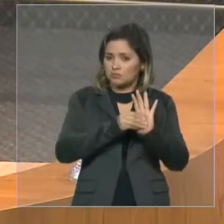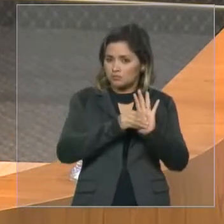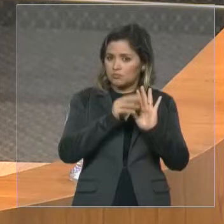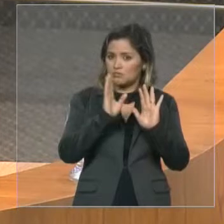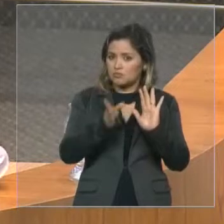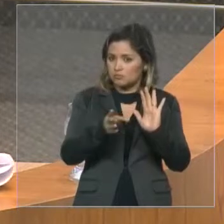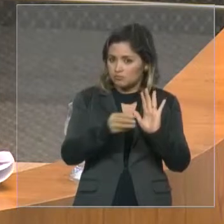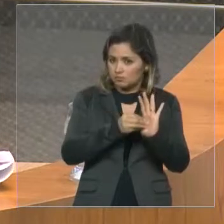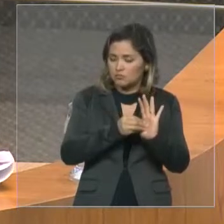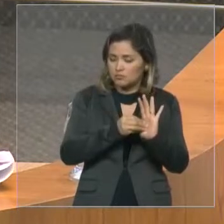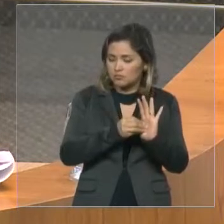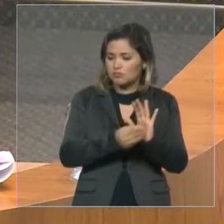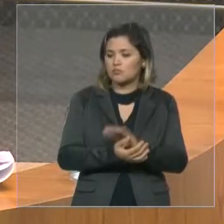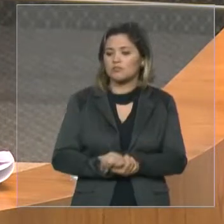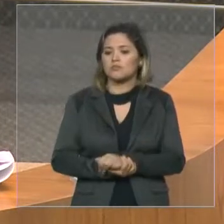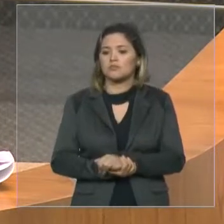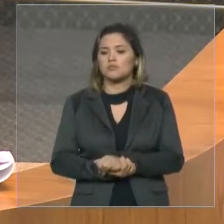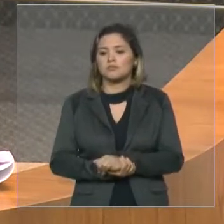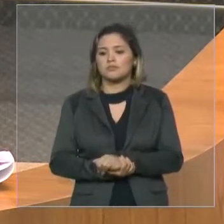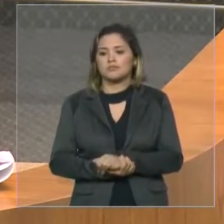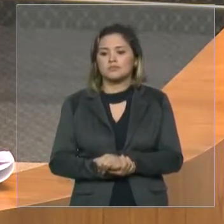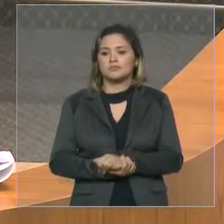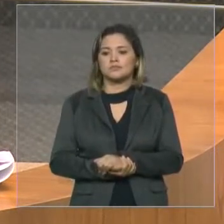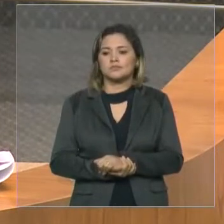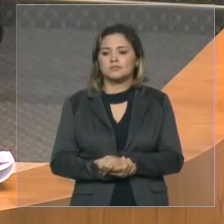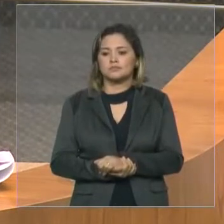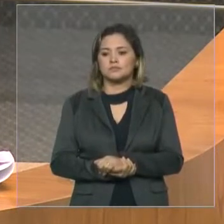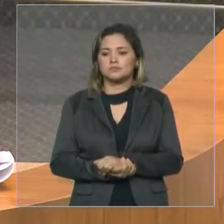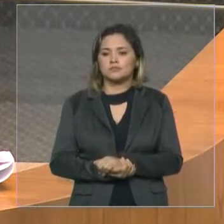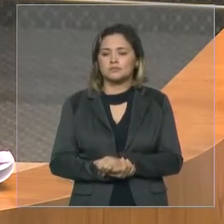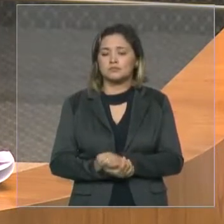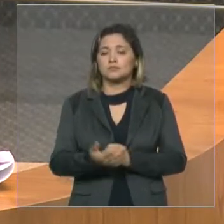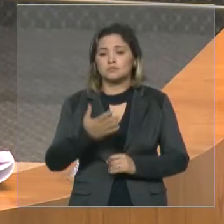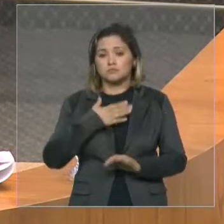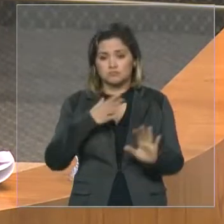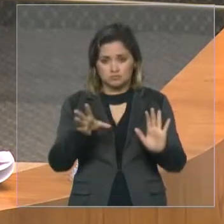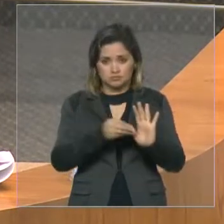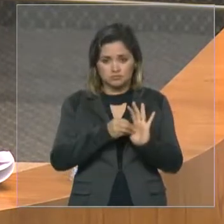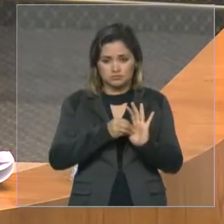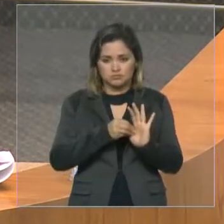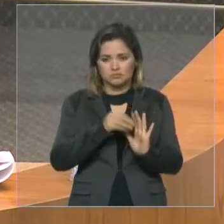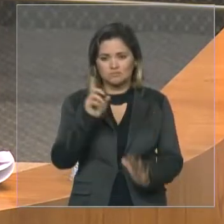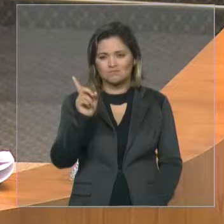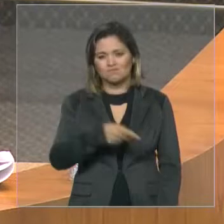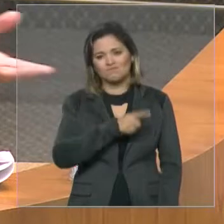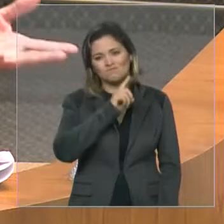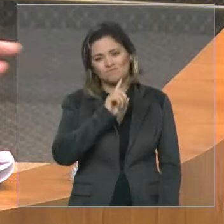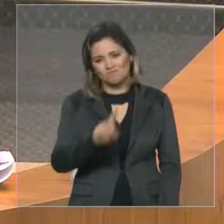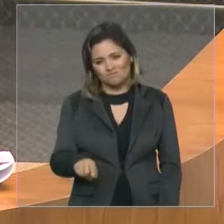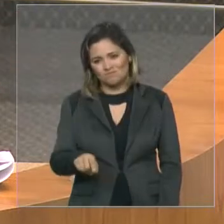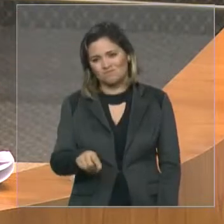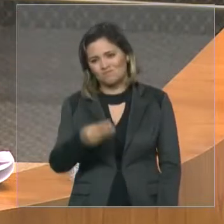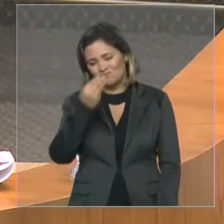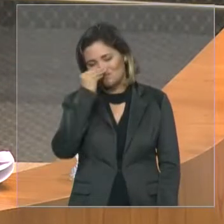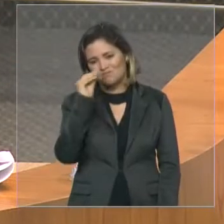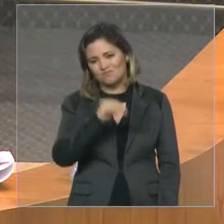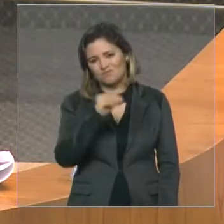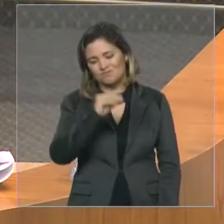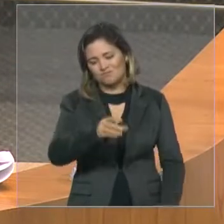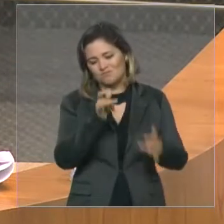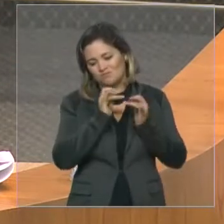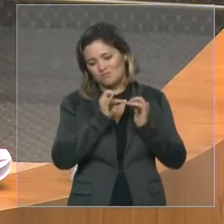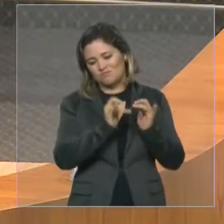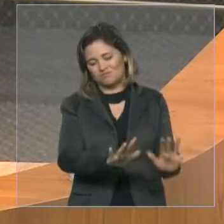Foi, como não poderia deixar de ser, negada, reprovada, desaprovada, sei lá como é a terminologia. O